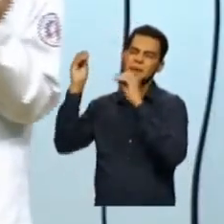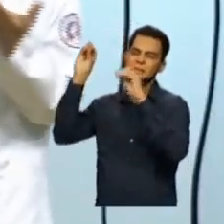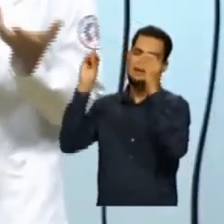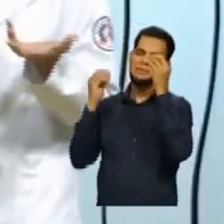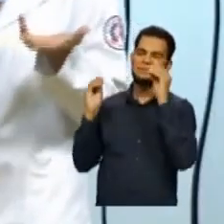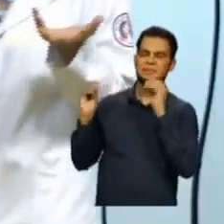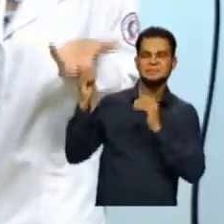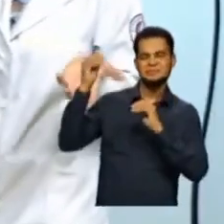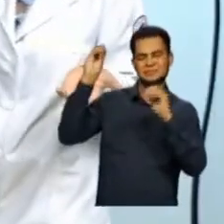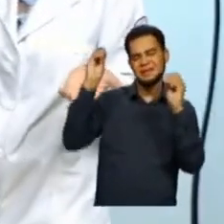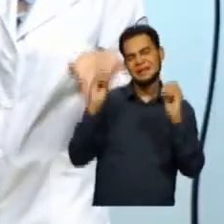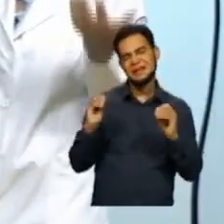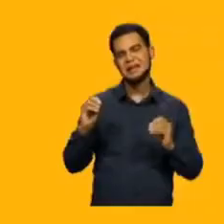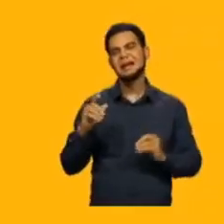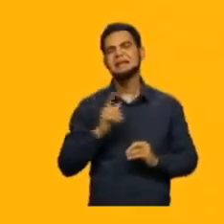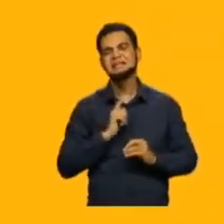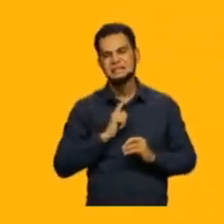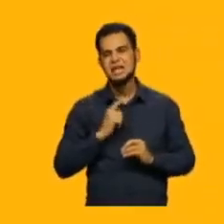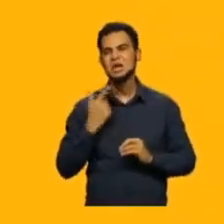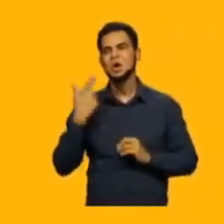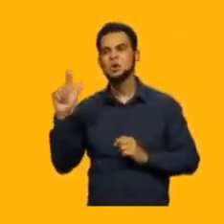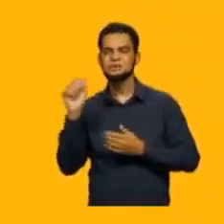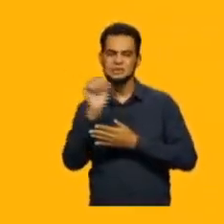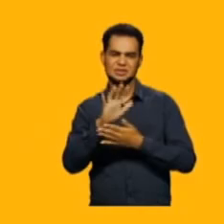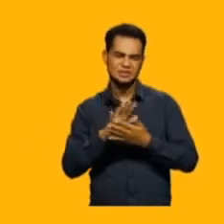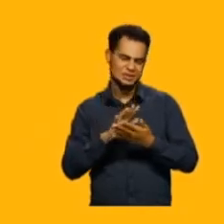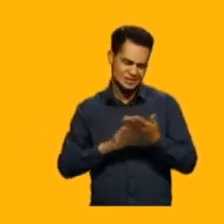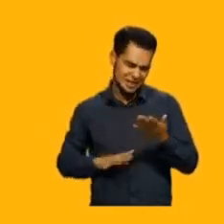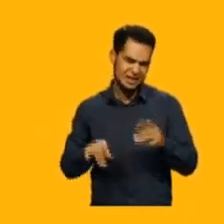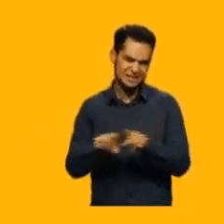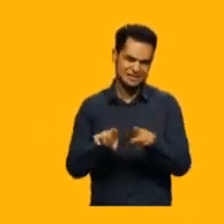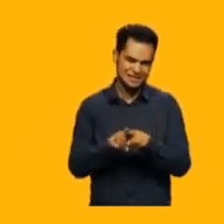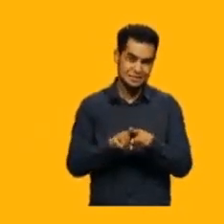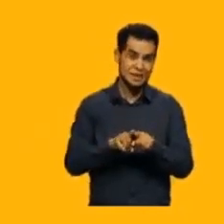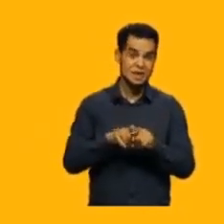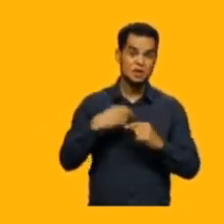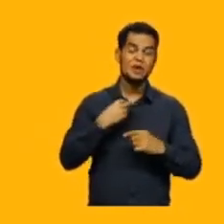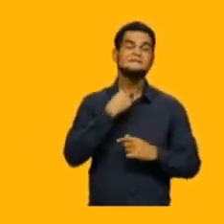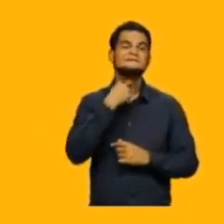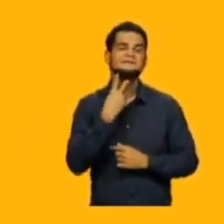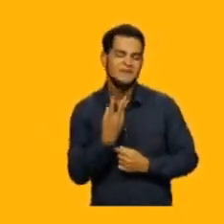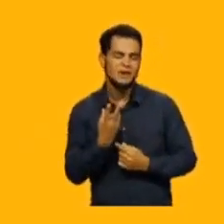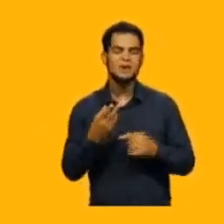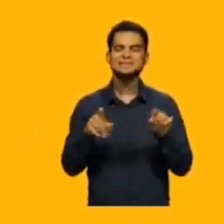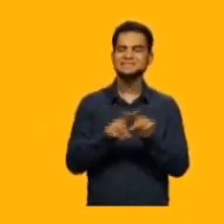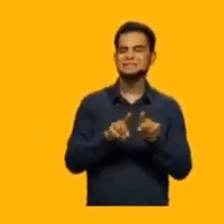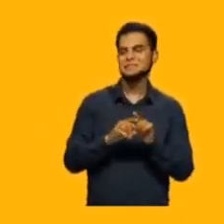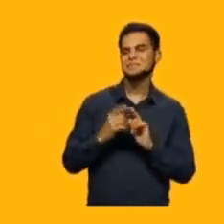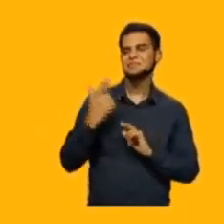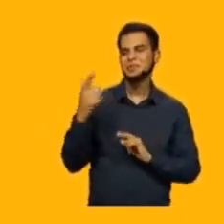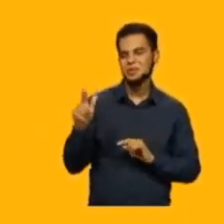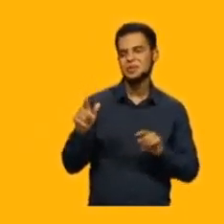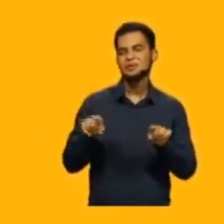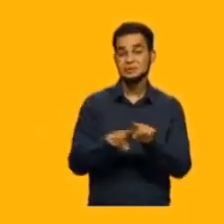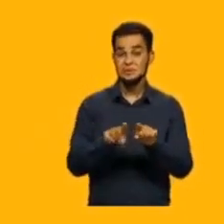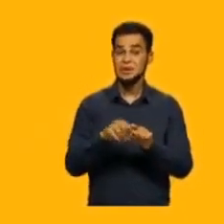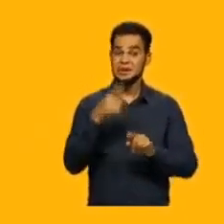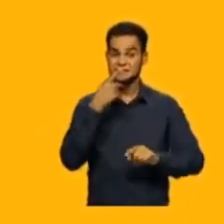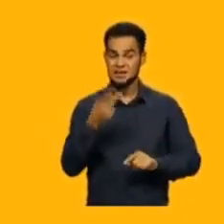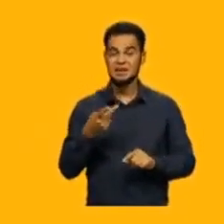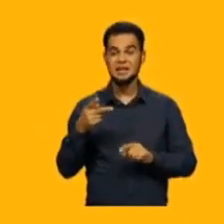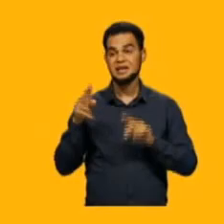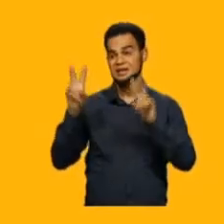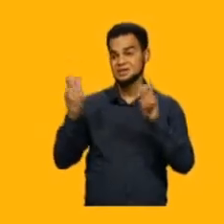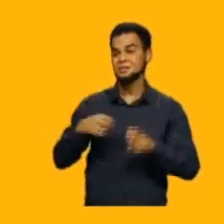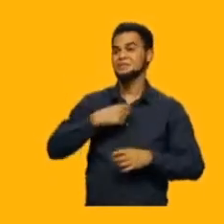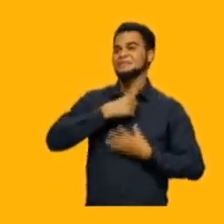relaciona com as cordas vocais. A outra atividade relaciona com o órgão aí que a gente falou que é comum ao sistema digestivo e